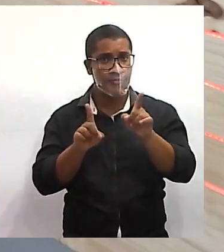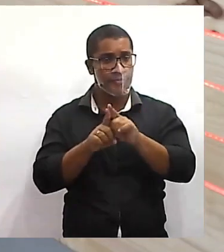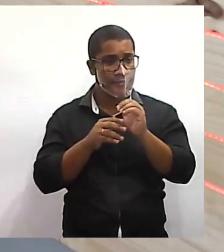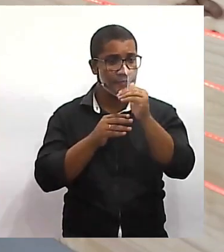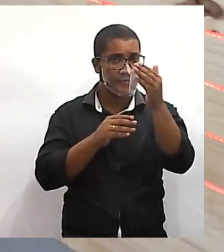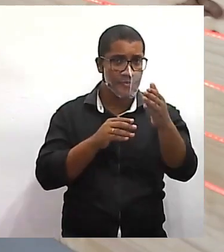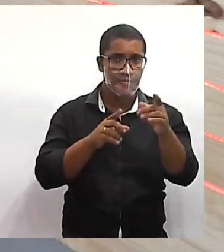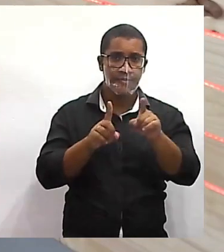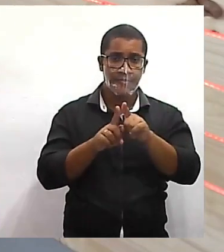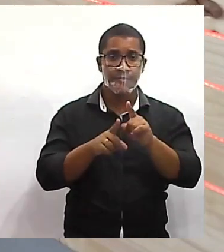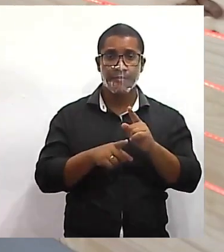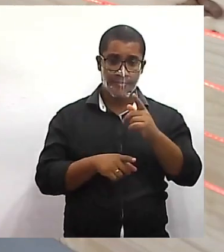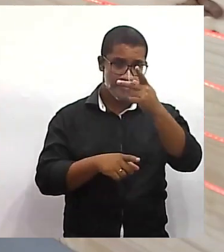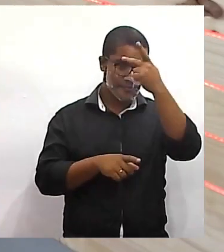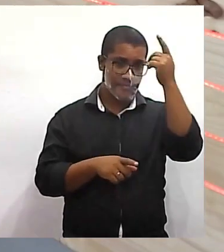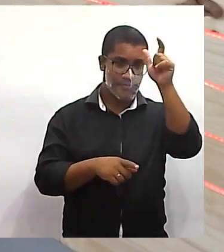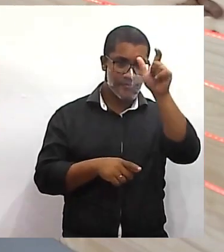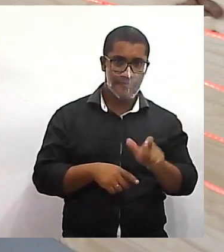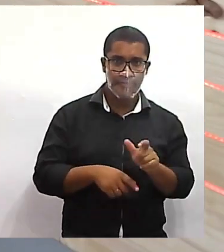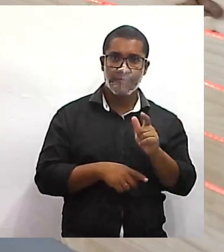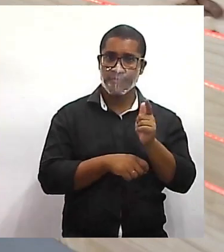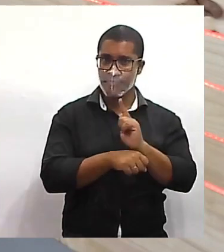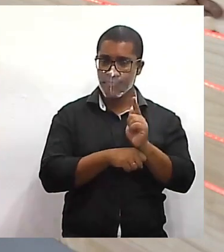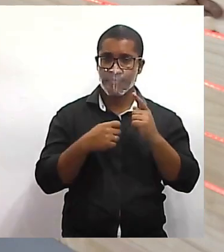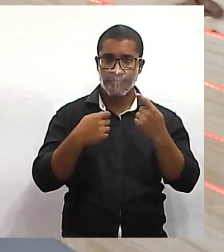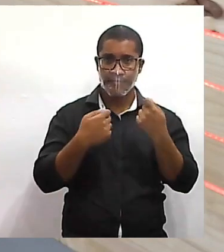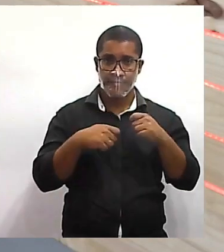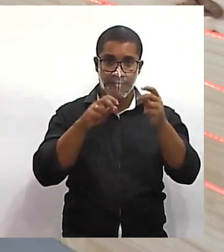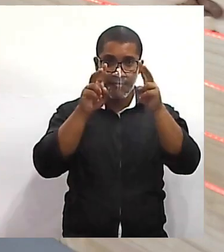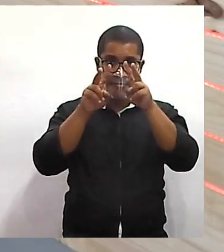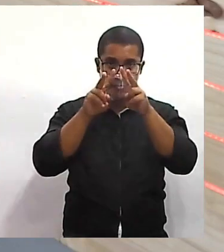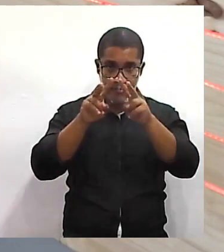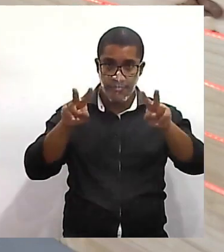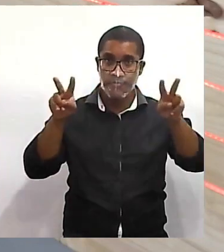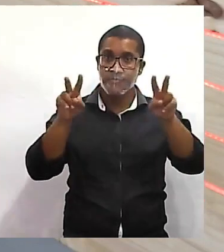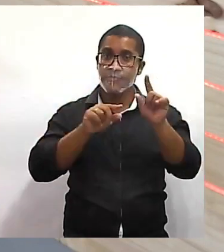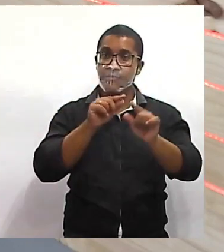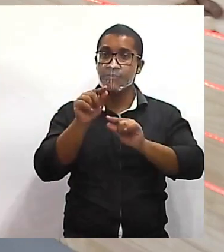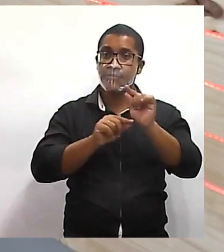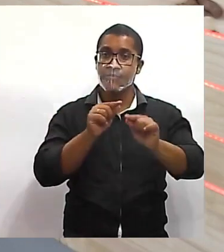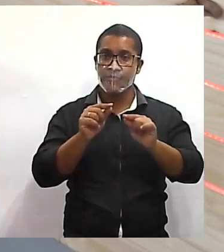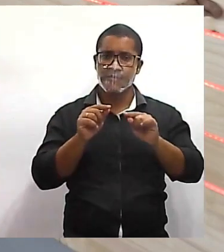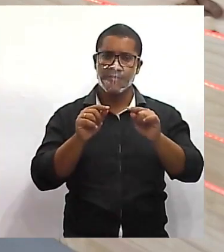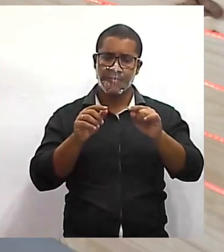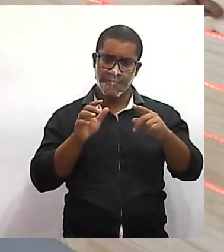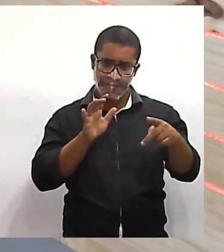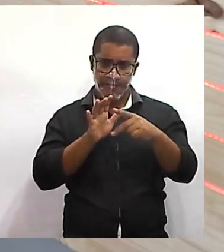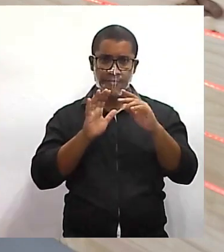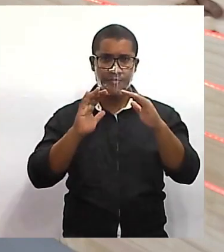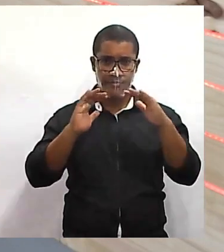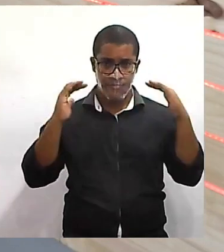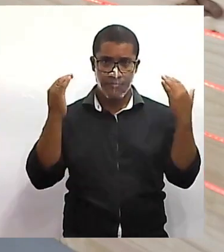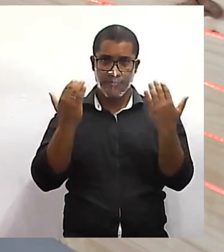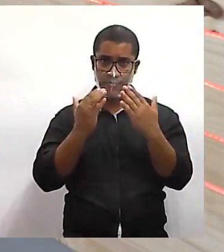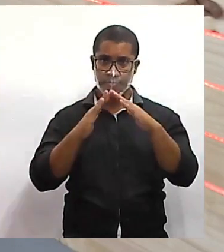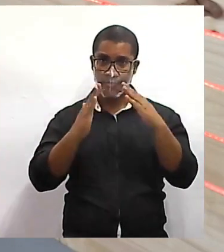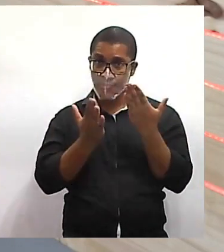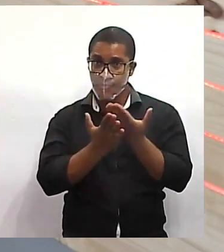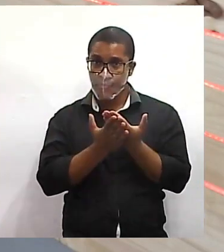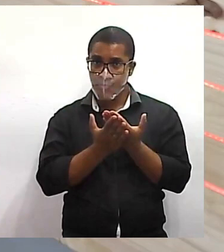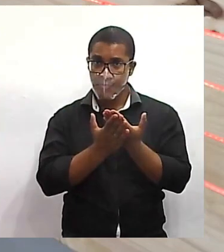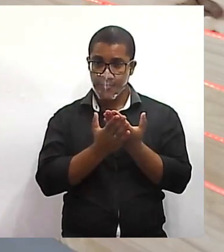mas o gestor também deve ter uma visão, como se trata da comunidade escolar, tanto da